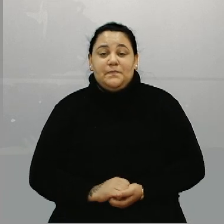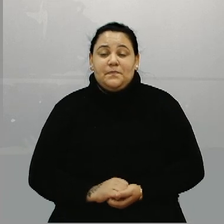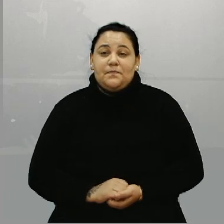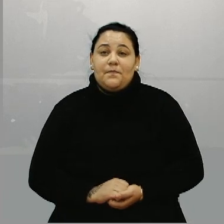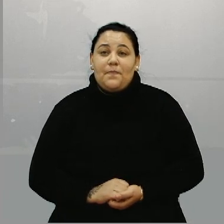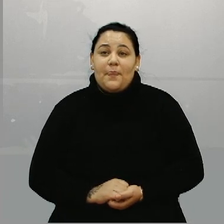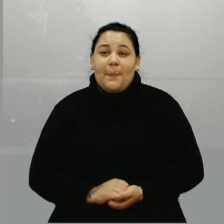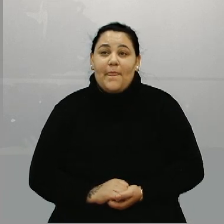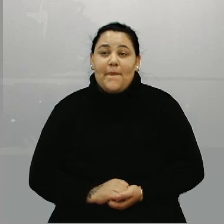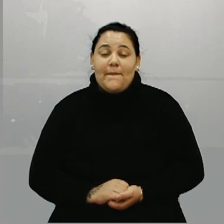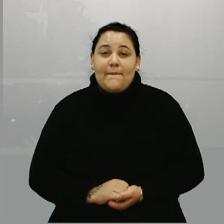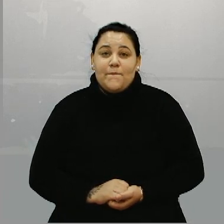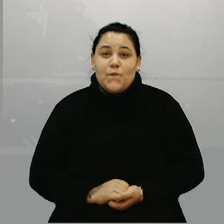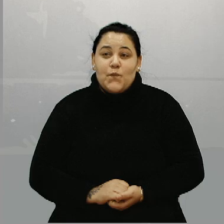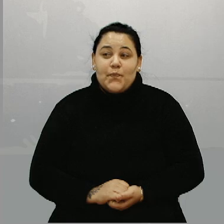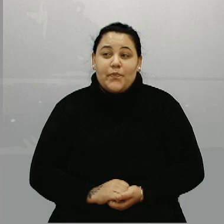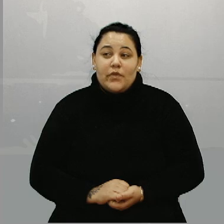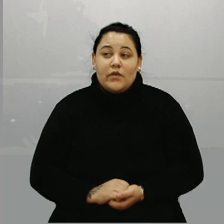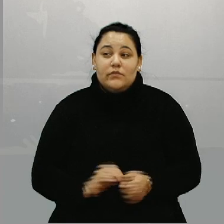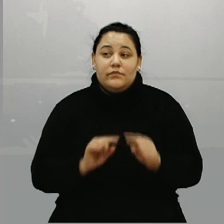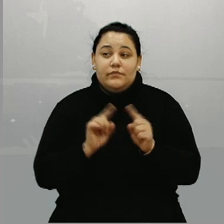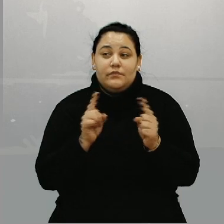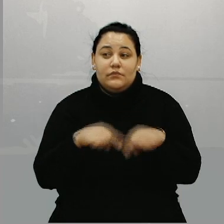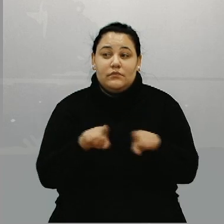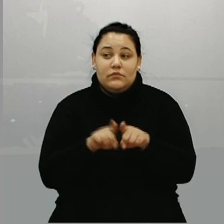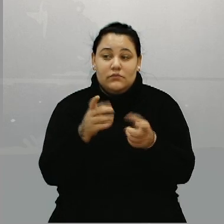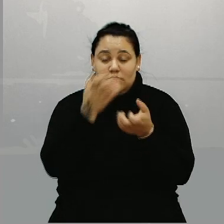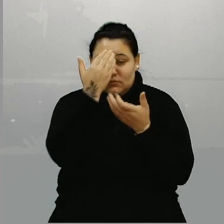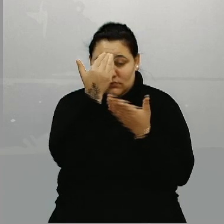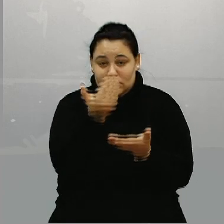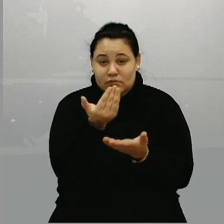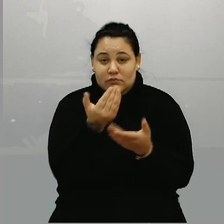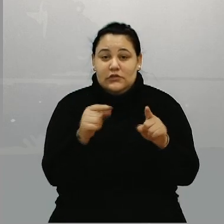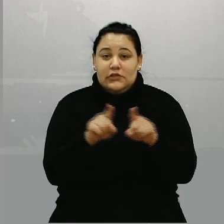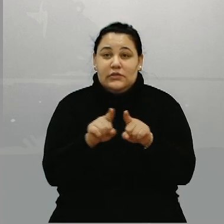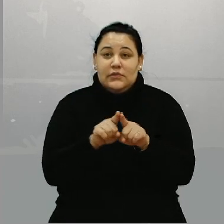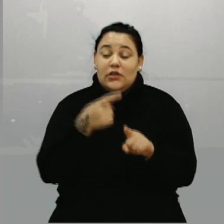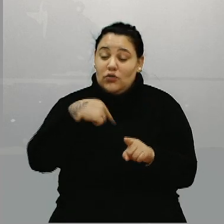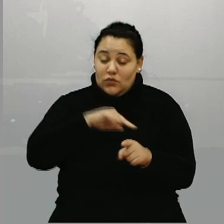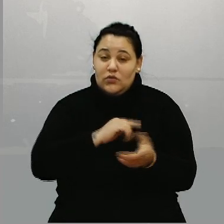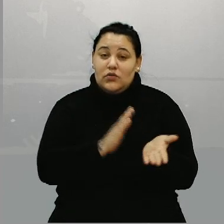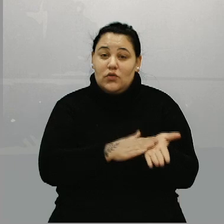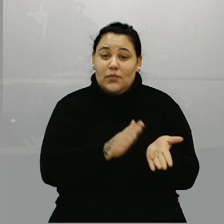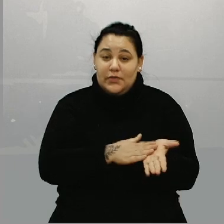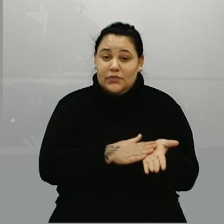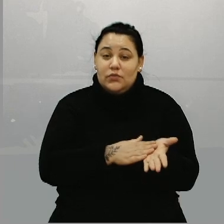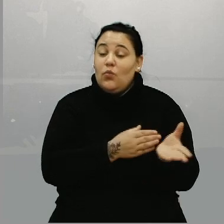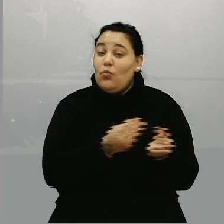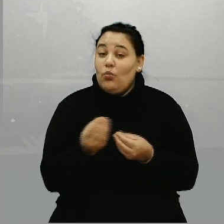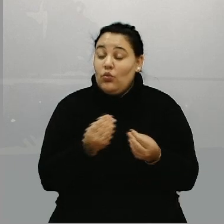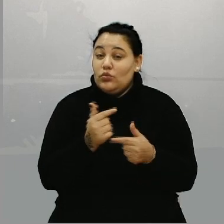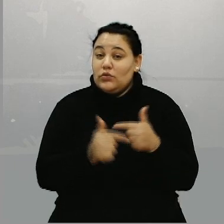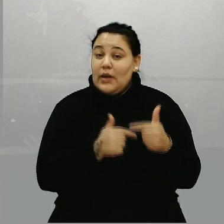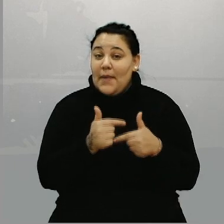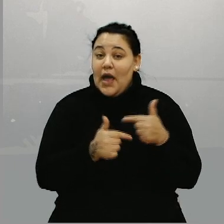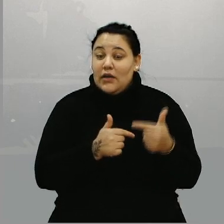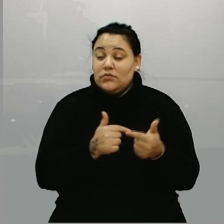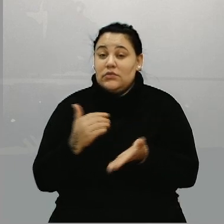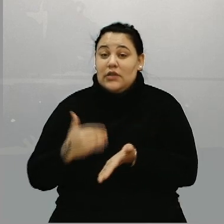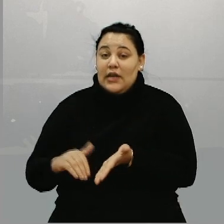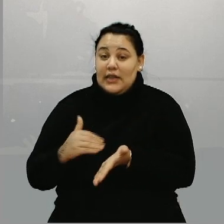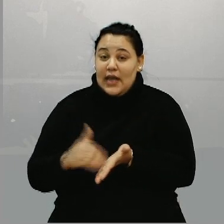também gostaria aqui de agradecer, e a gente cobra muito a atuação dos